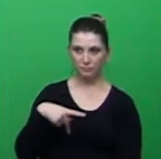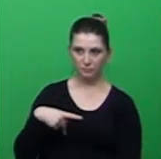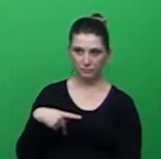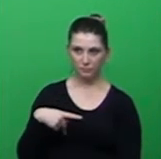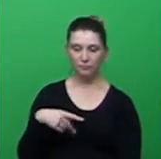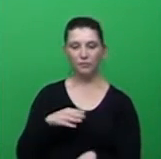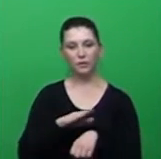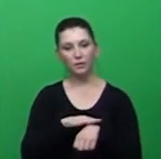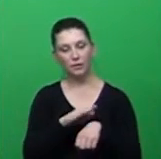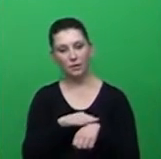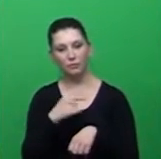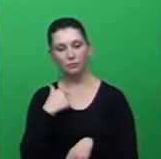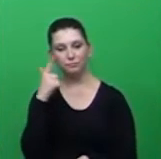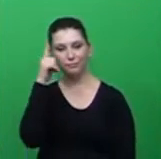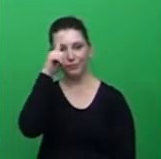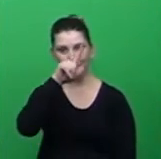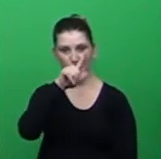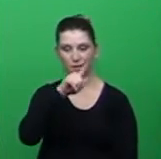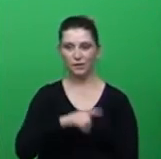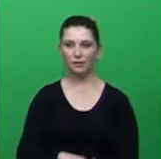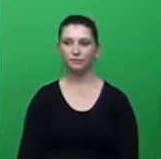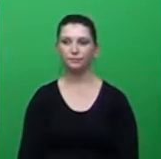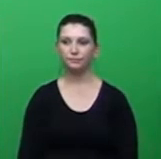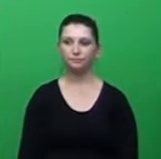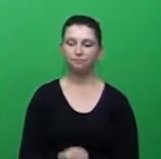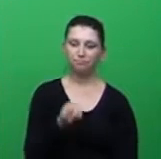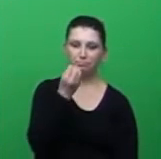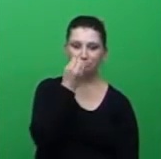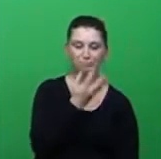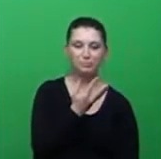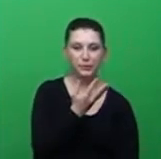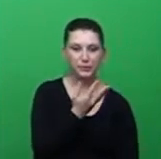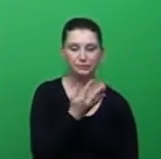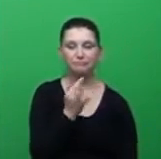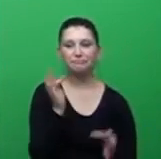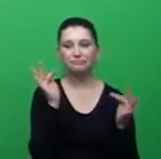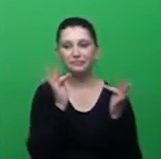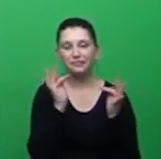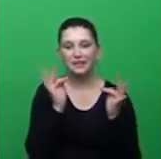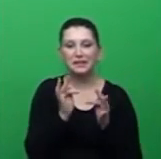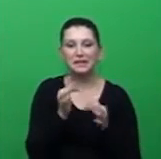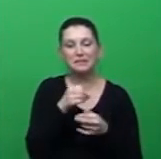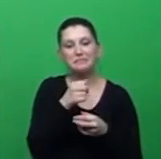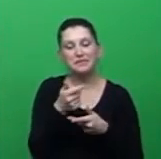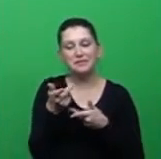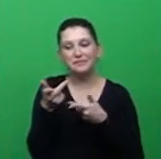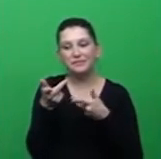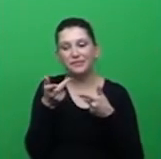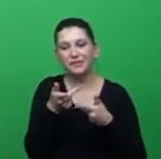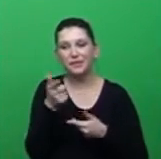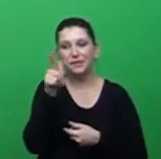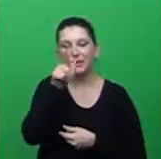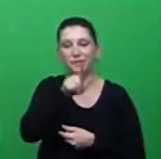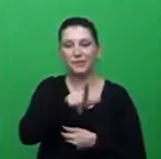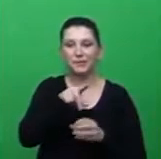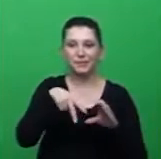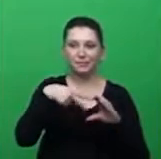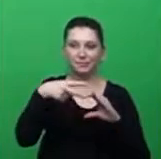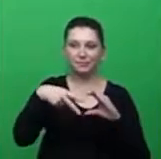a este vereador. É uma grande satisfação ser bem recebido mais uma vez nesta